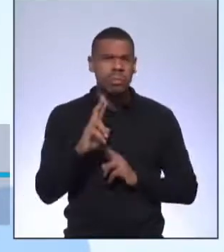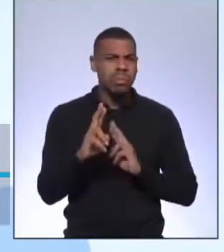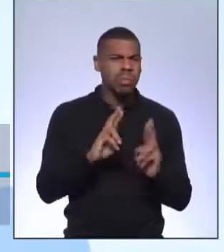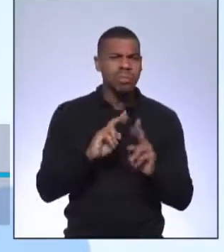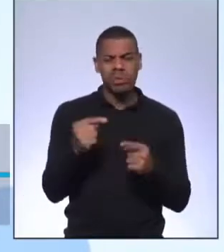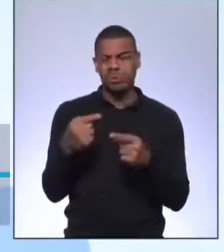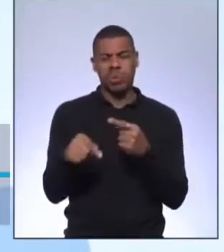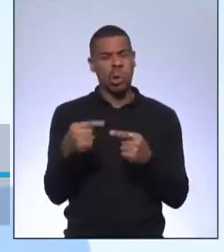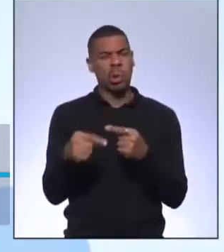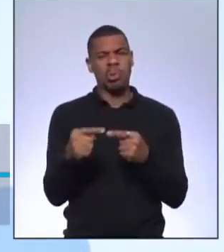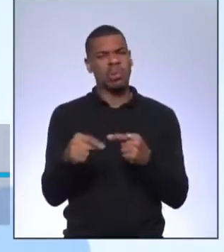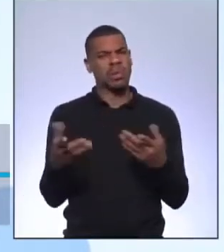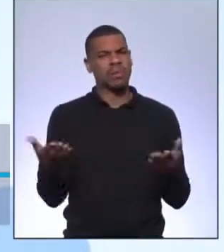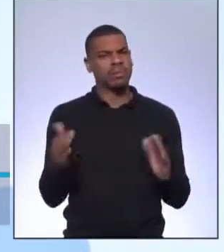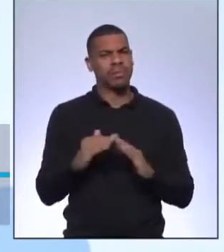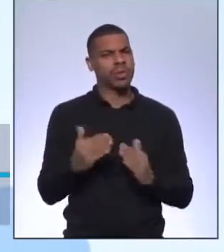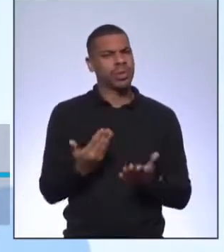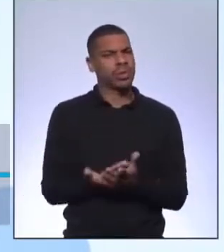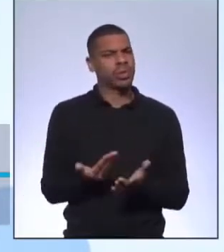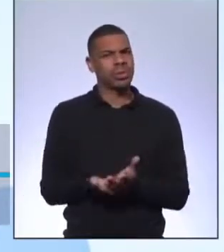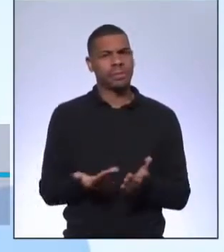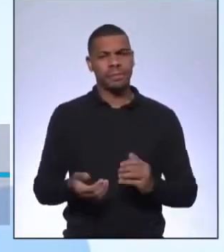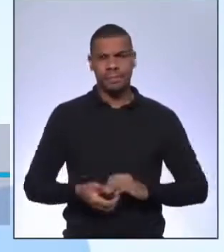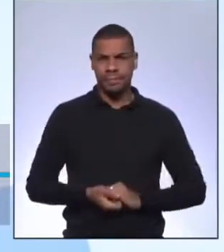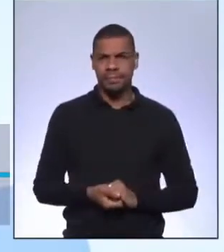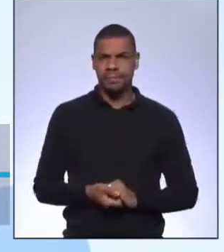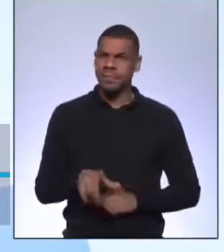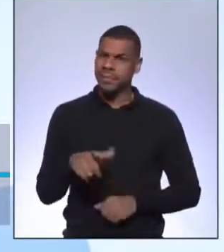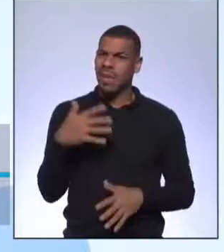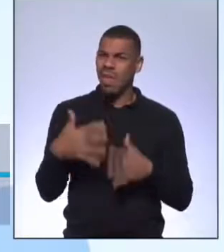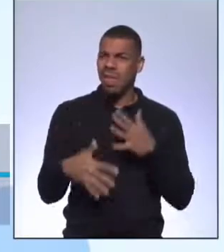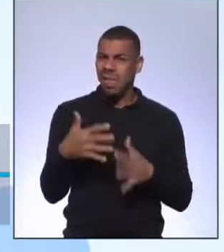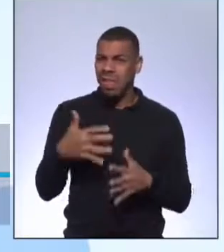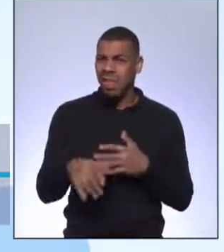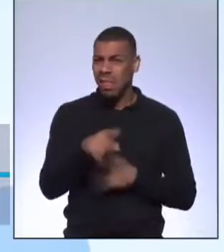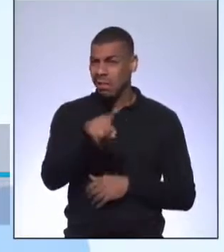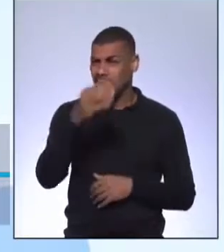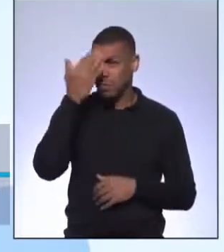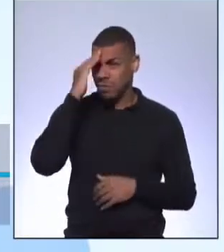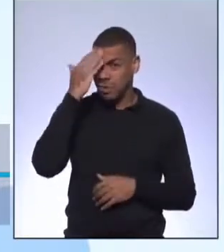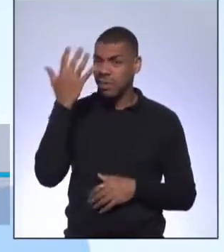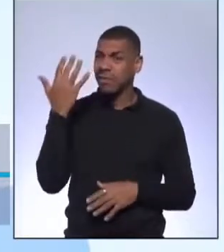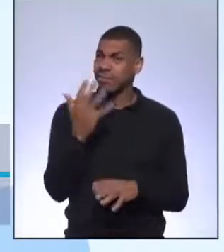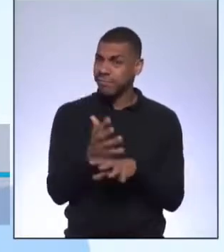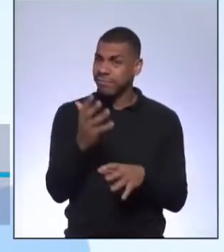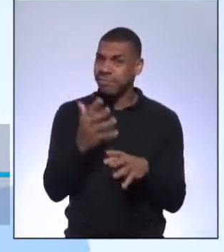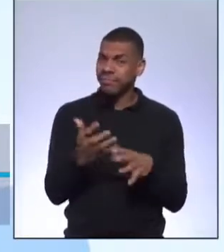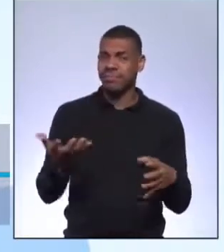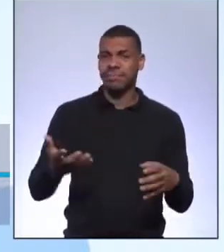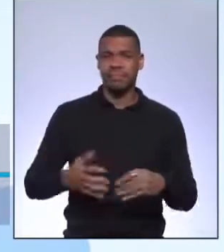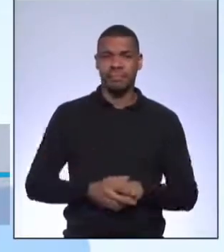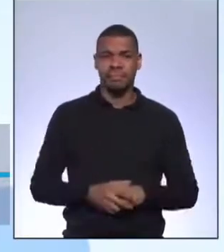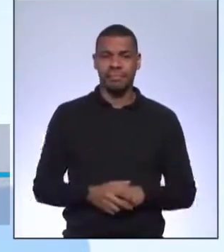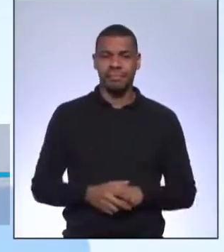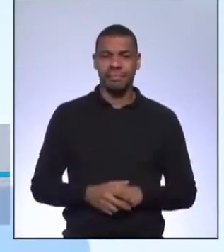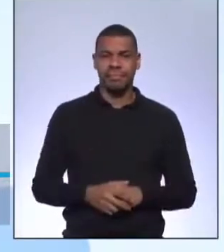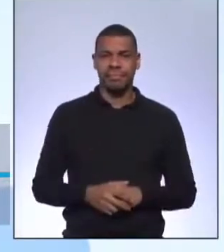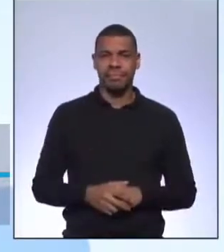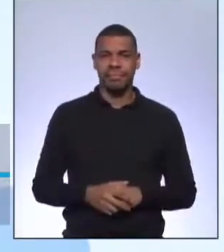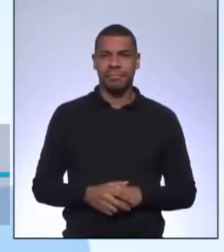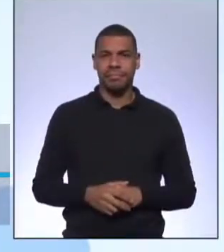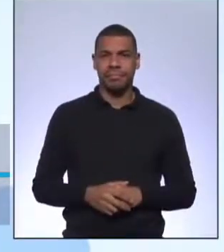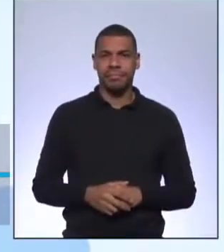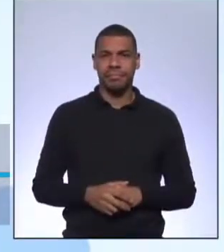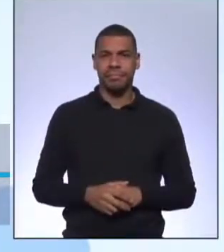coisas que não tem nada a ver, né, com o que a gente perguntou. Isso acaba atrapalhando o seu entendimento. Essa que é a questão, né?